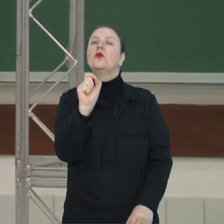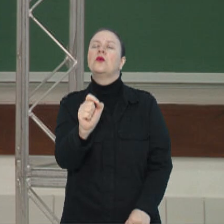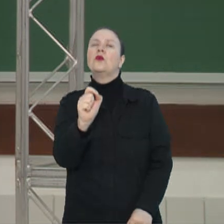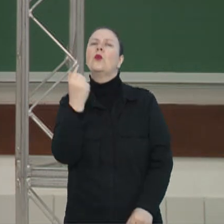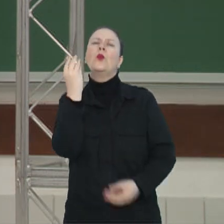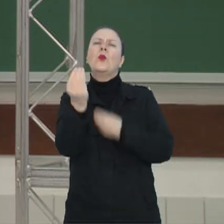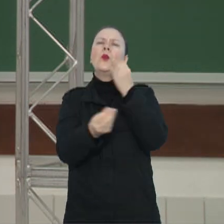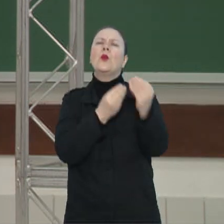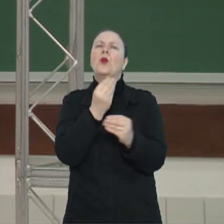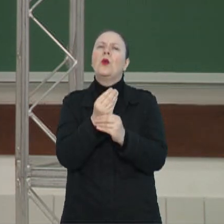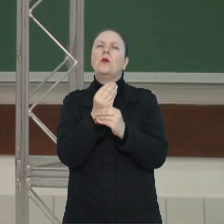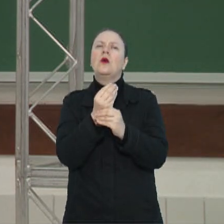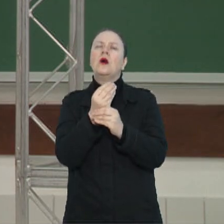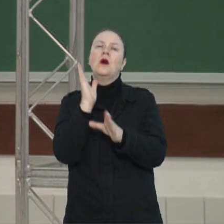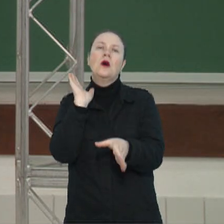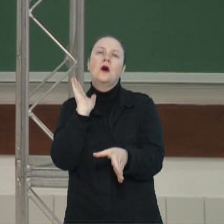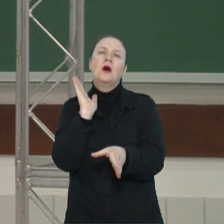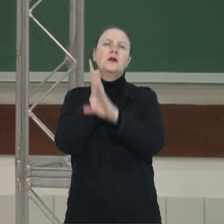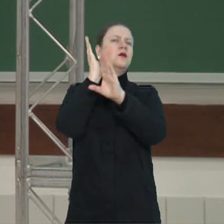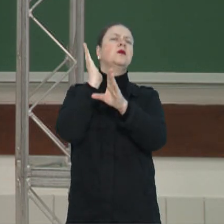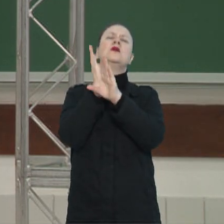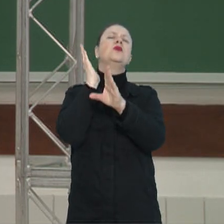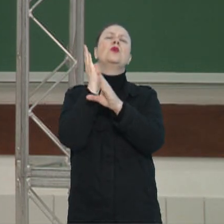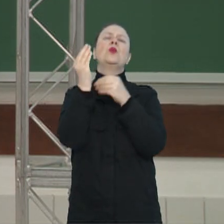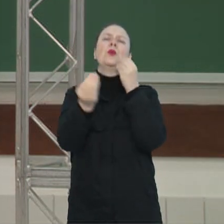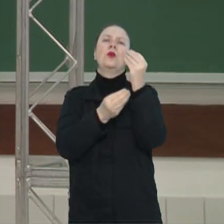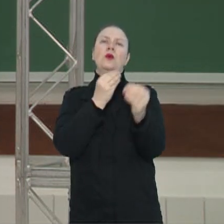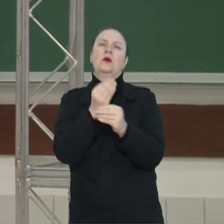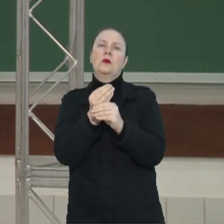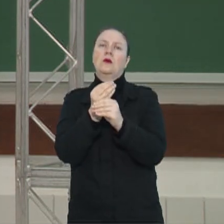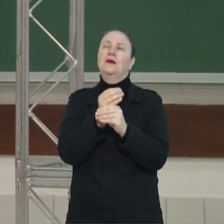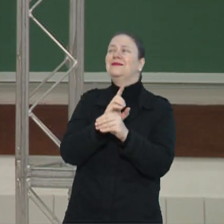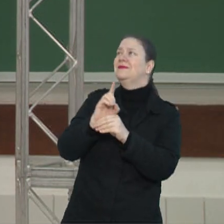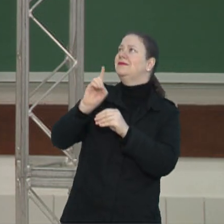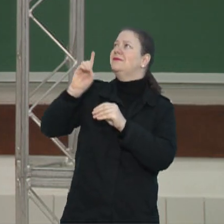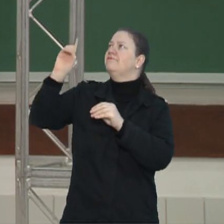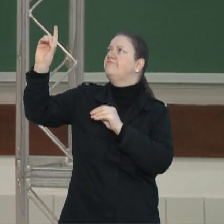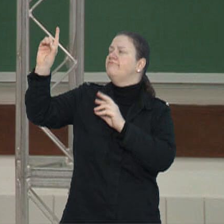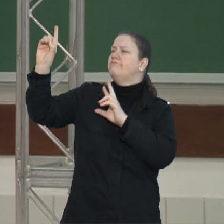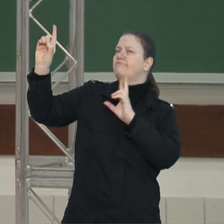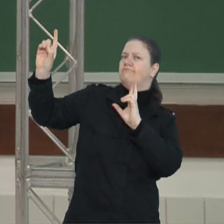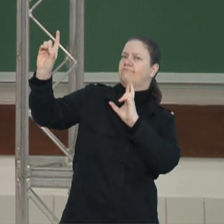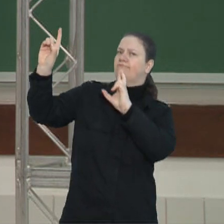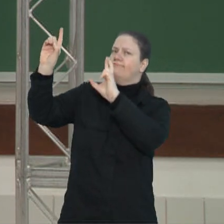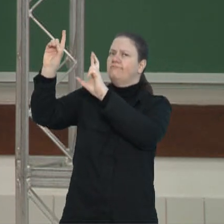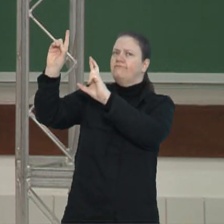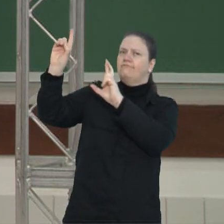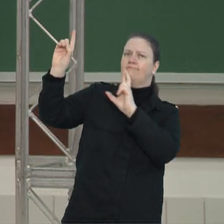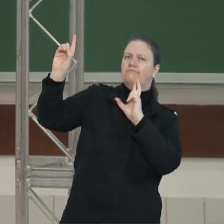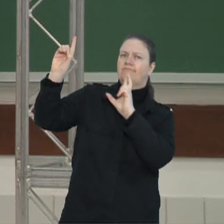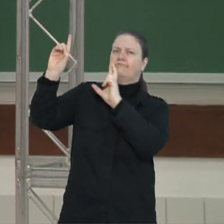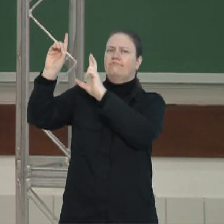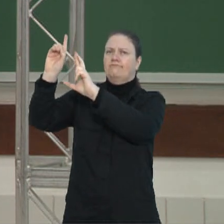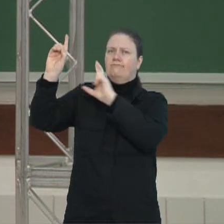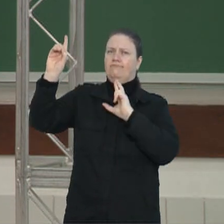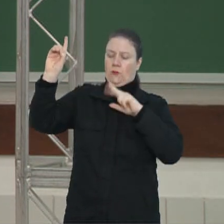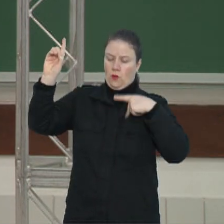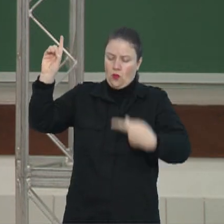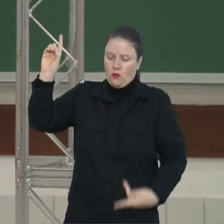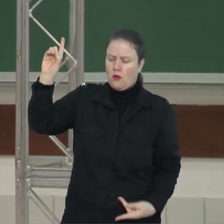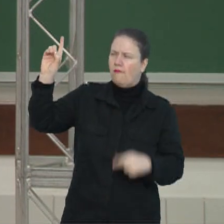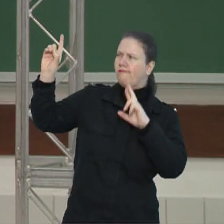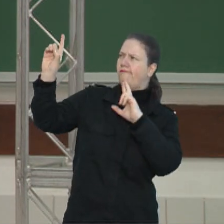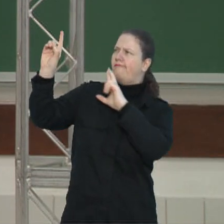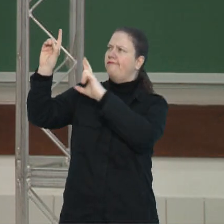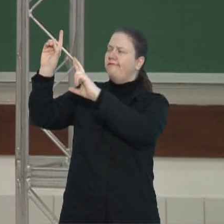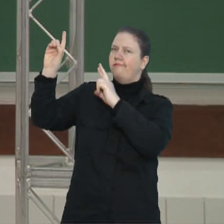alcance disso é possível apenas da relação do indivíduo com o divino, né? Sem precisar ali, é a relação do ser humano com o divino que vai